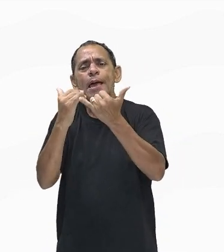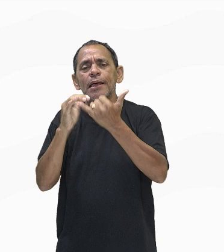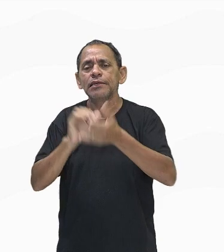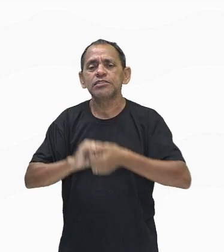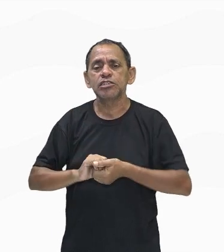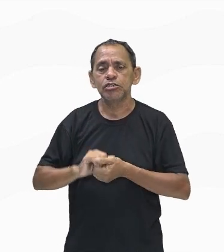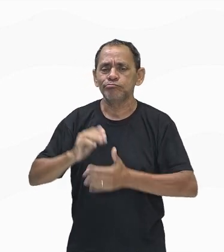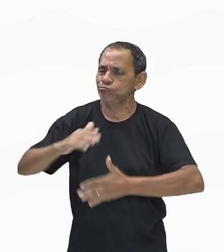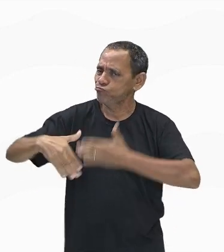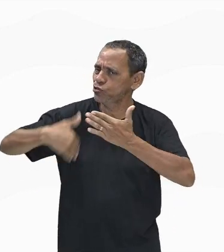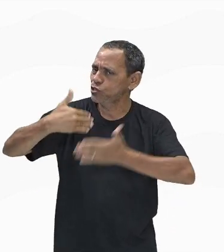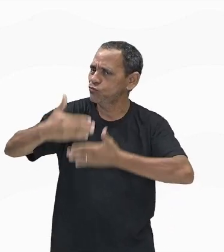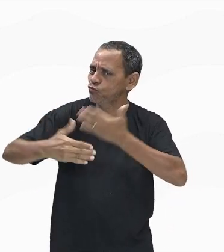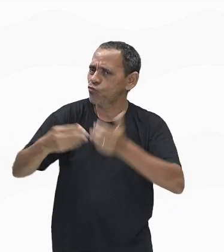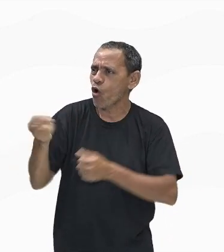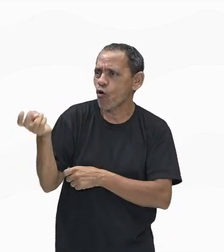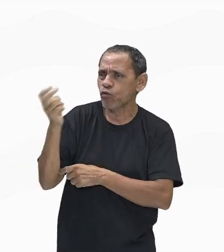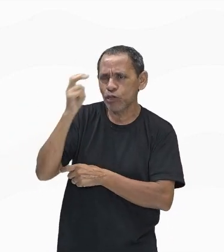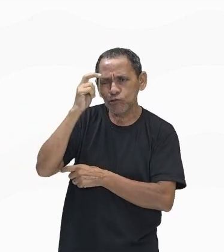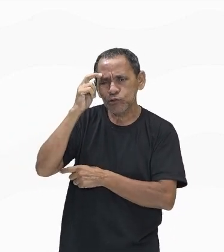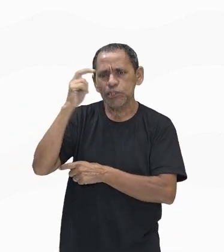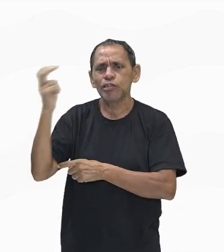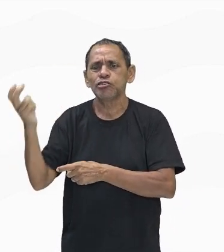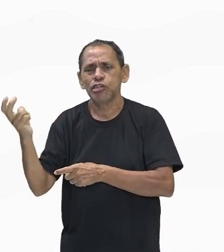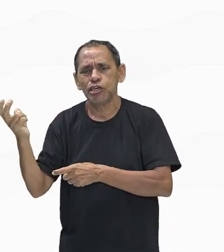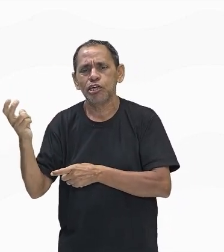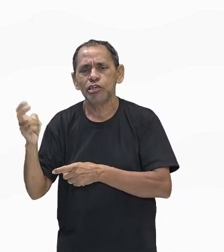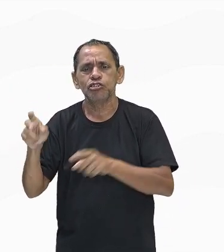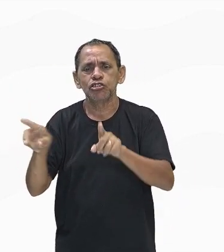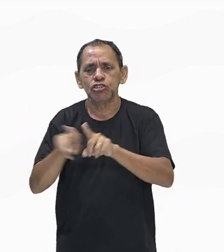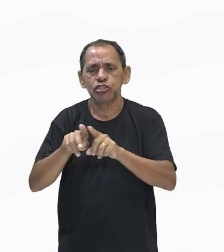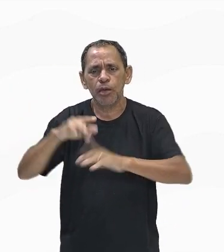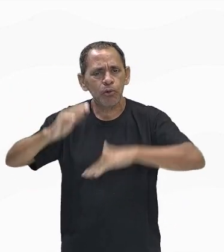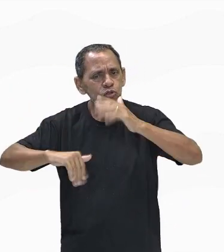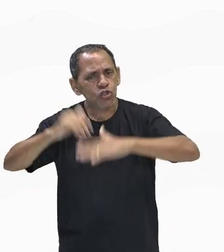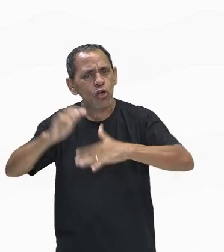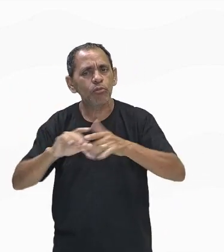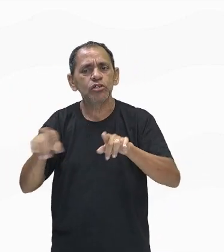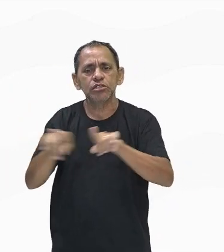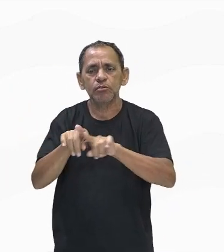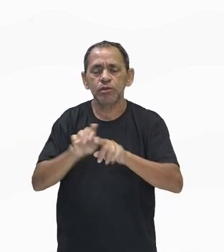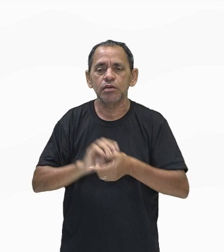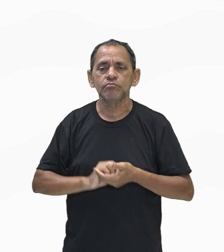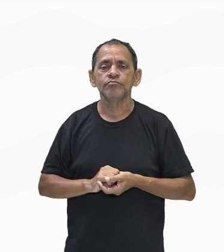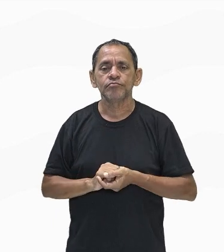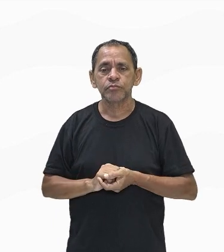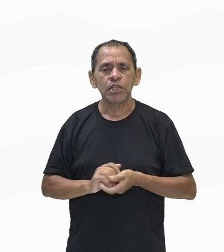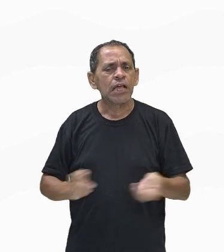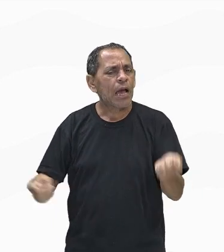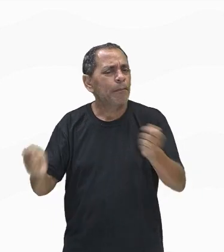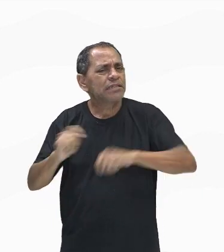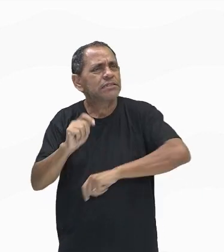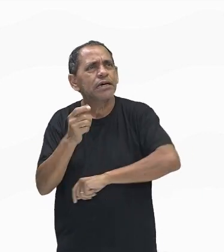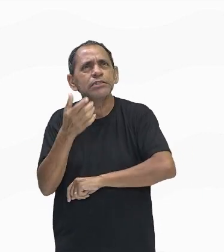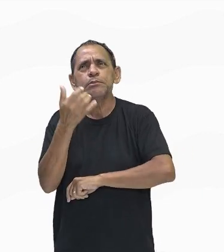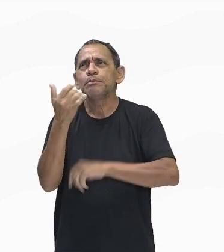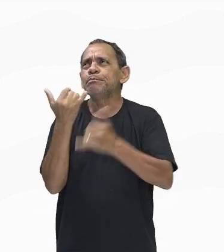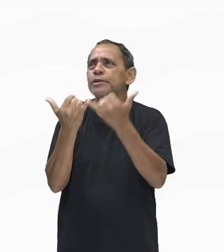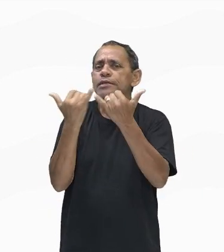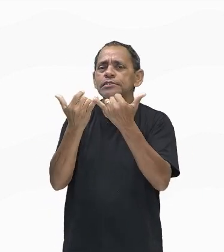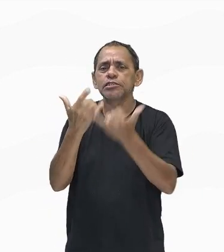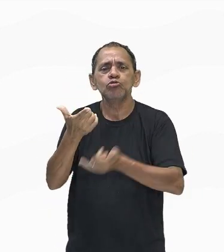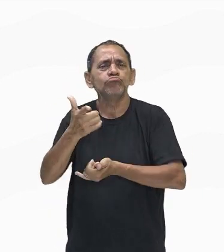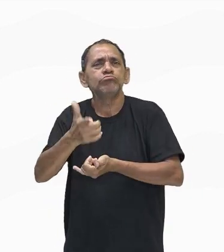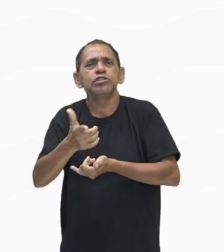emocionalmente. Não encontra as oportunidades adequadas para que isso aconteça. Além disso, não consegue satisfazer